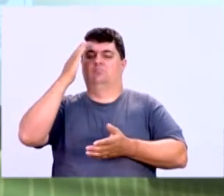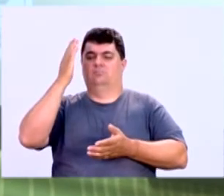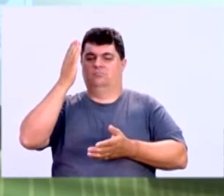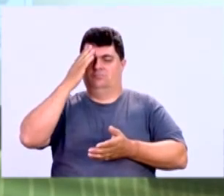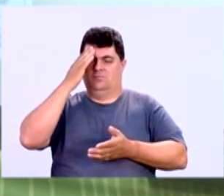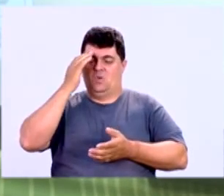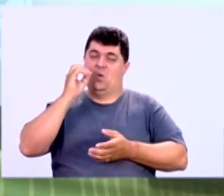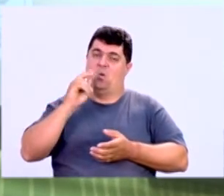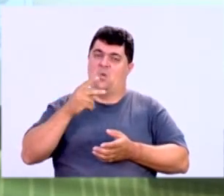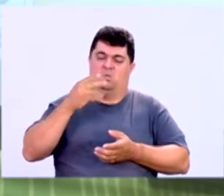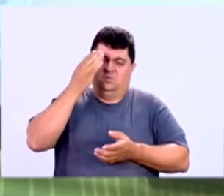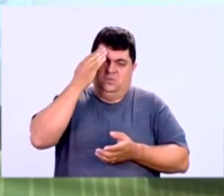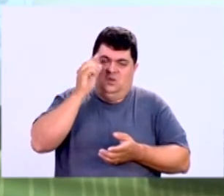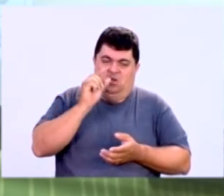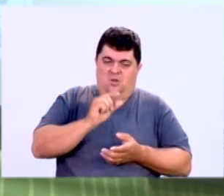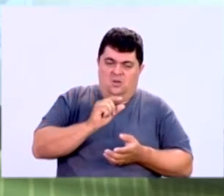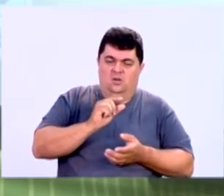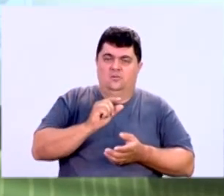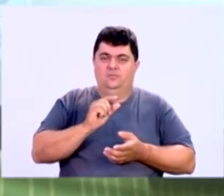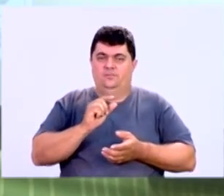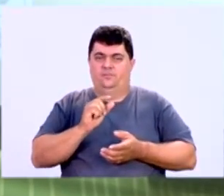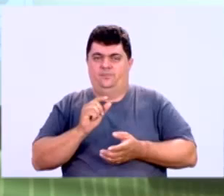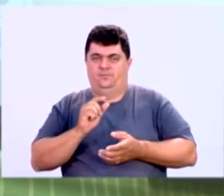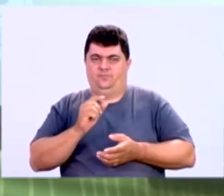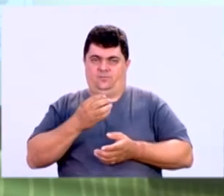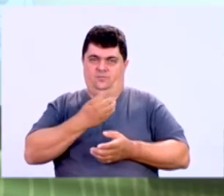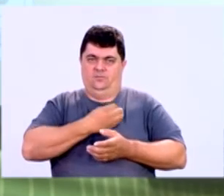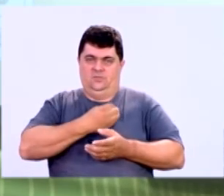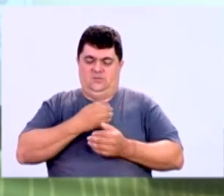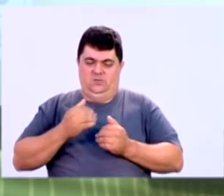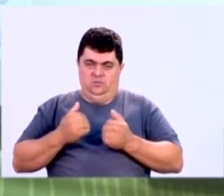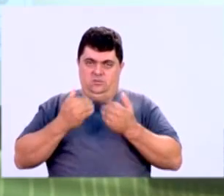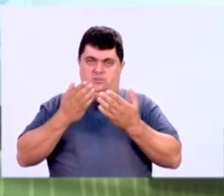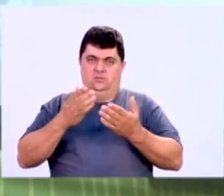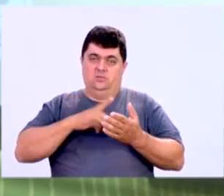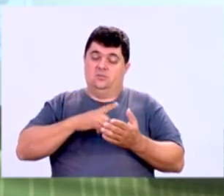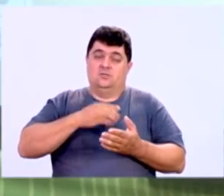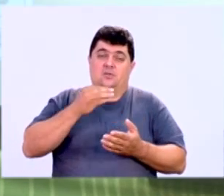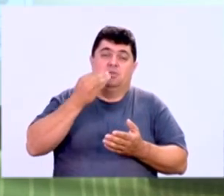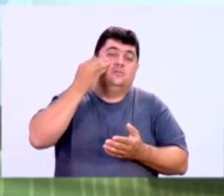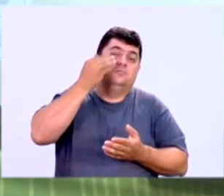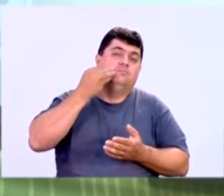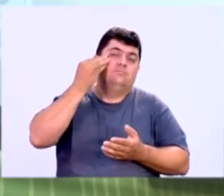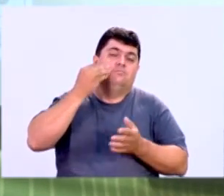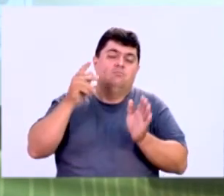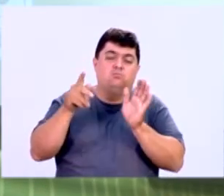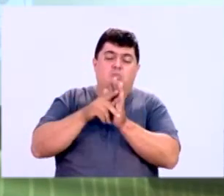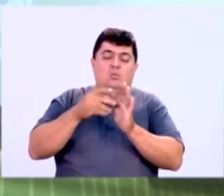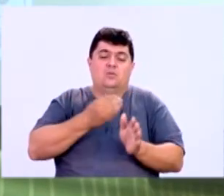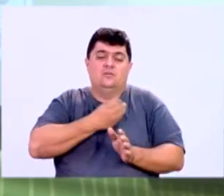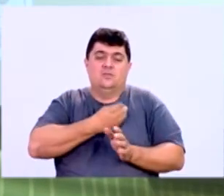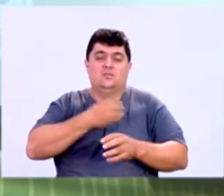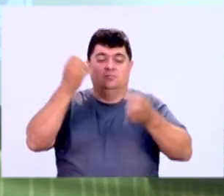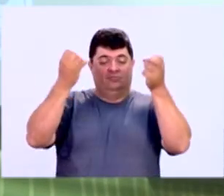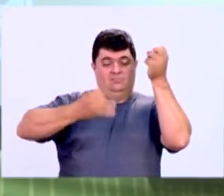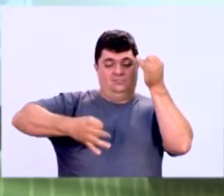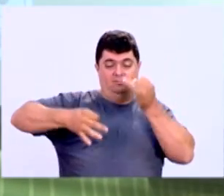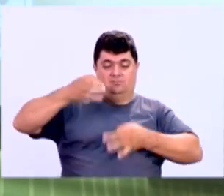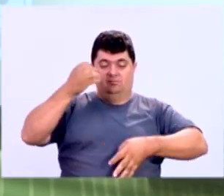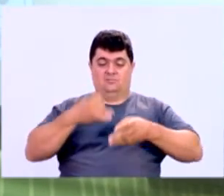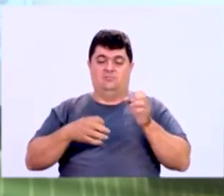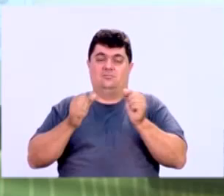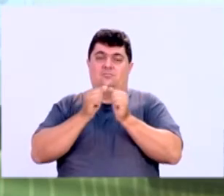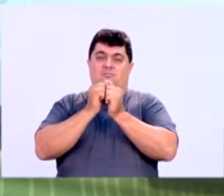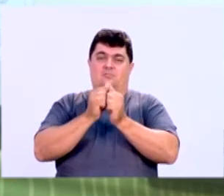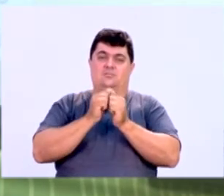conseguiu compreender o conteúdo, e ele traz até algumas experiências que podem ser utilizadas para essa aprendizagem. Então,